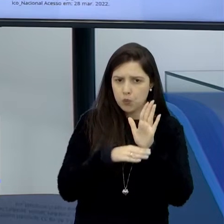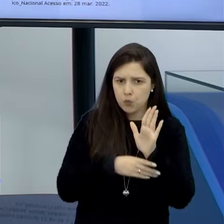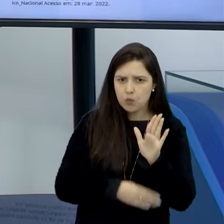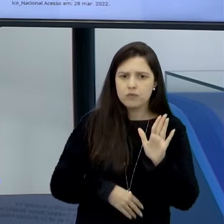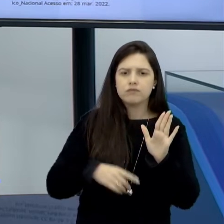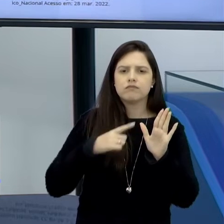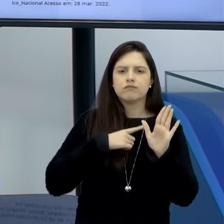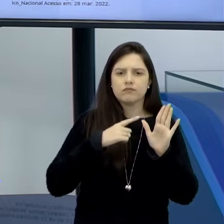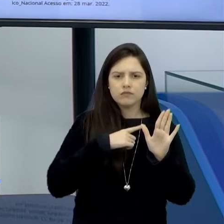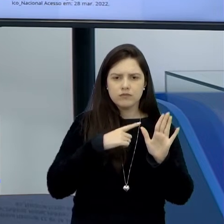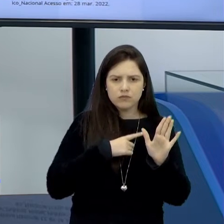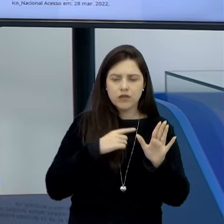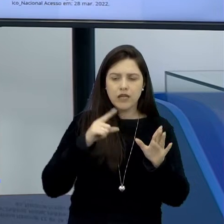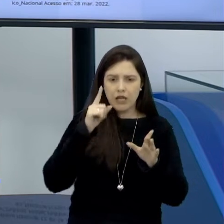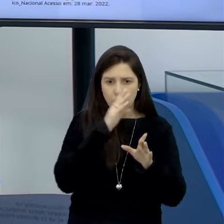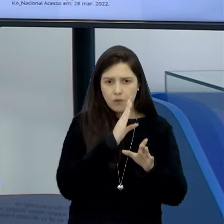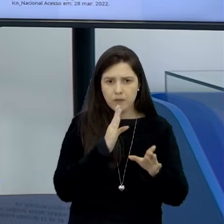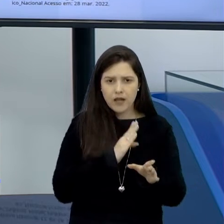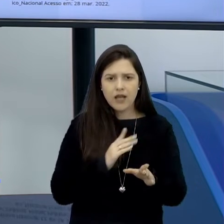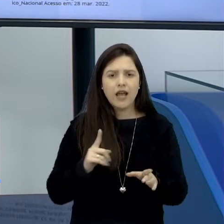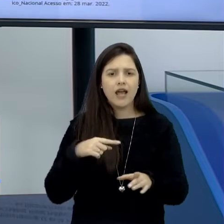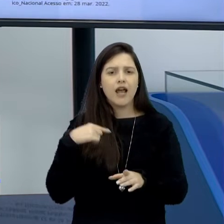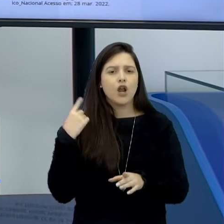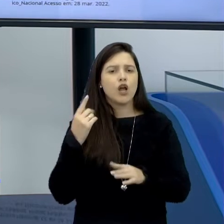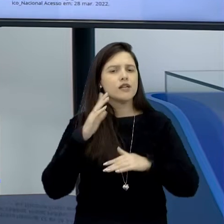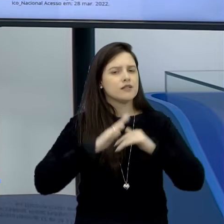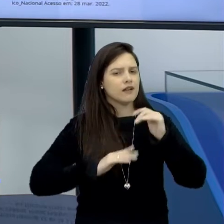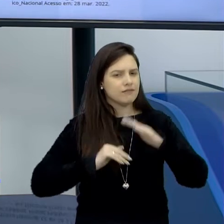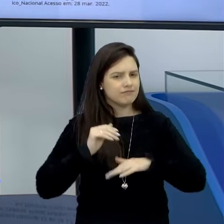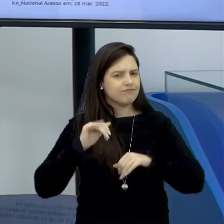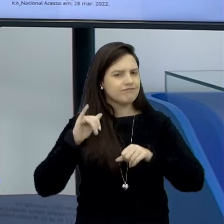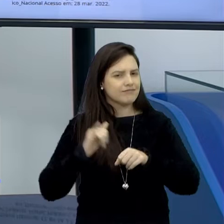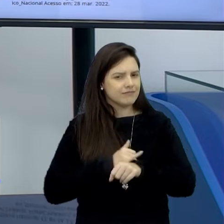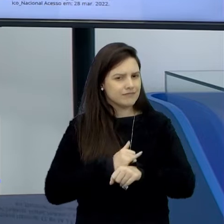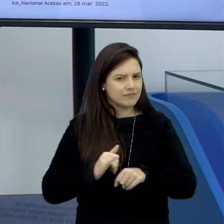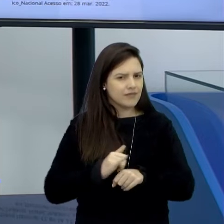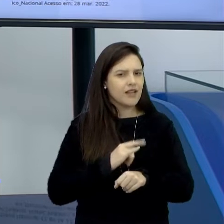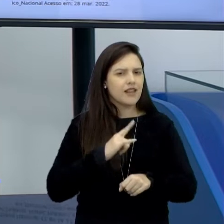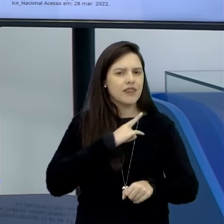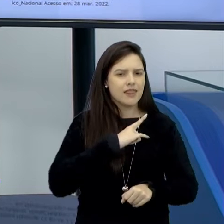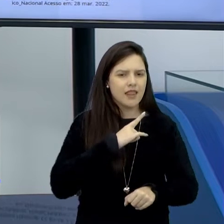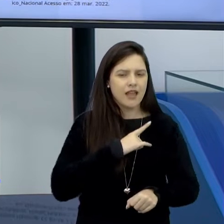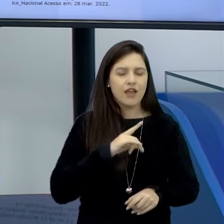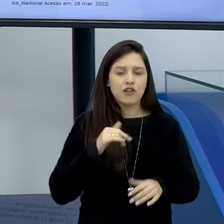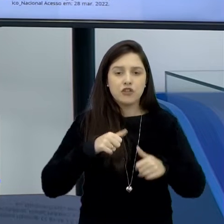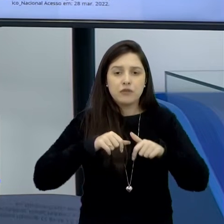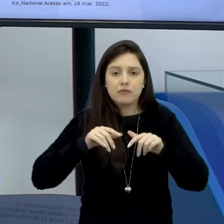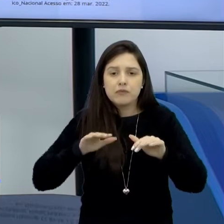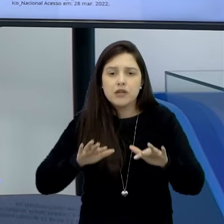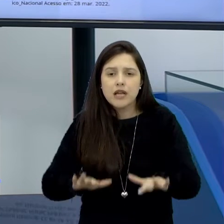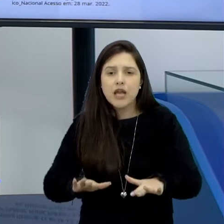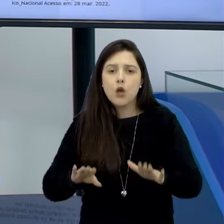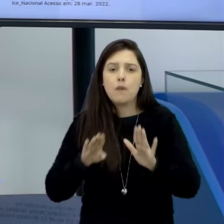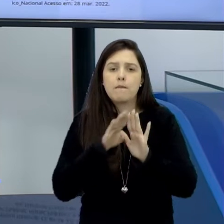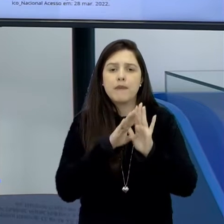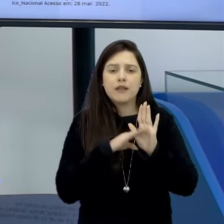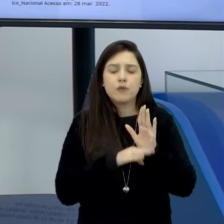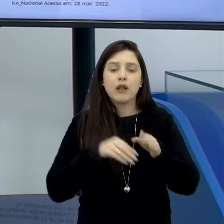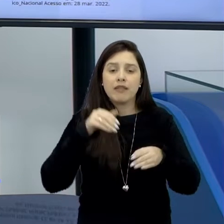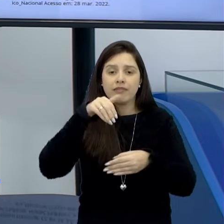dizem respeito ao Brasil. A nossa habilidade, ela pede para a gente verificar, né, o patrimônio